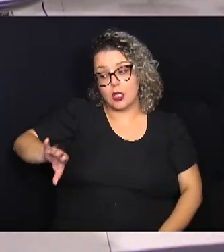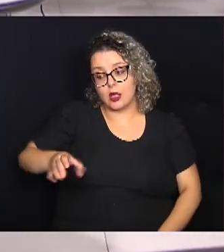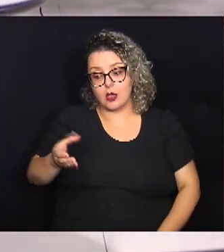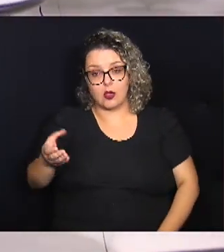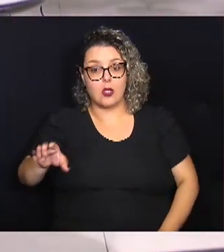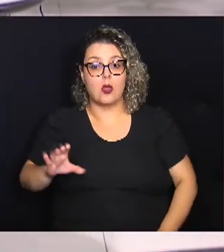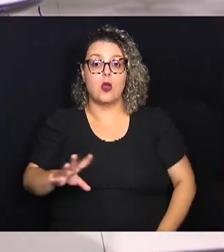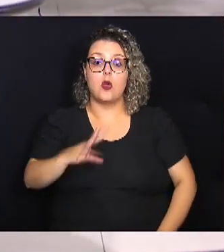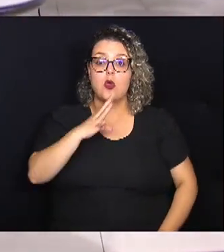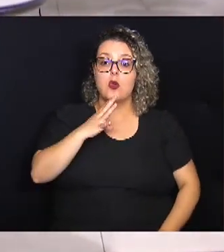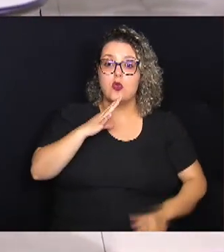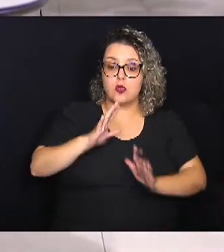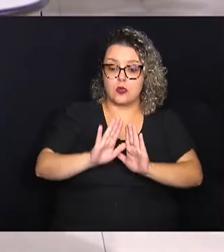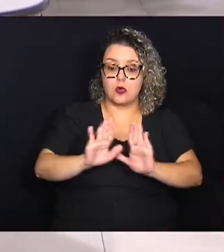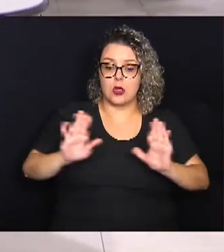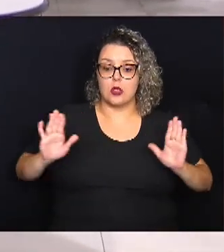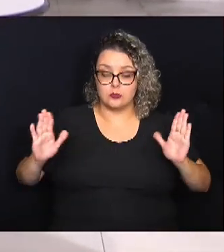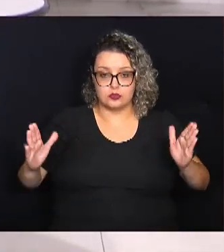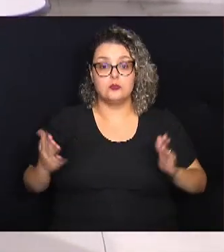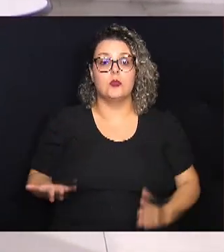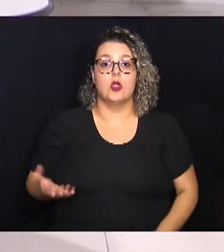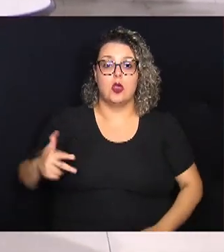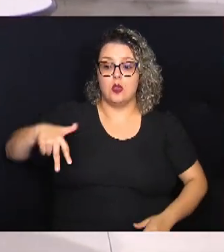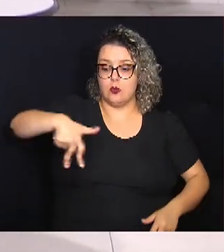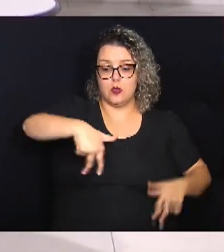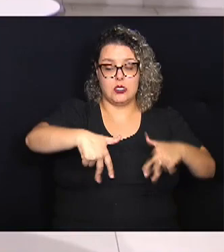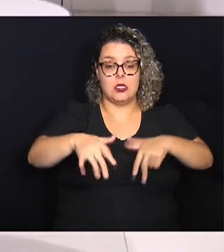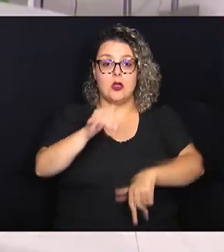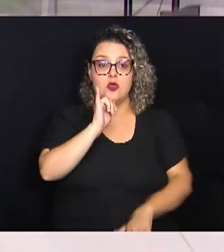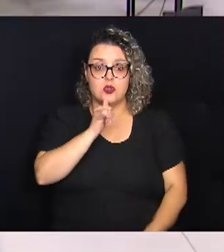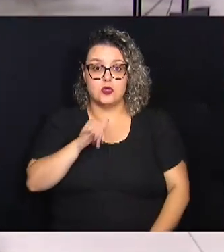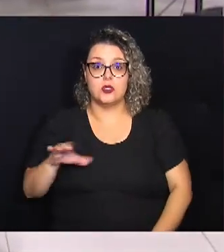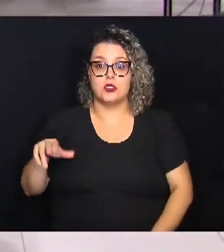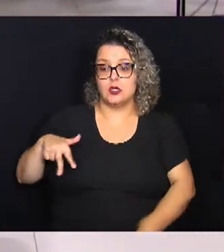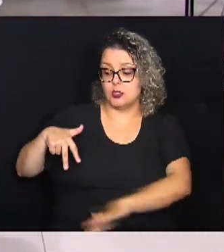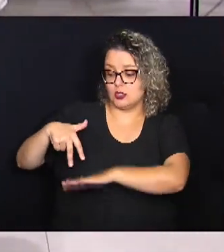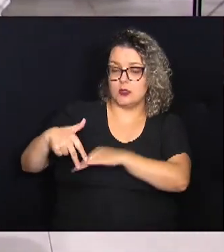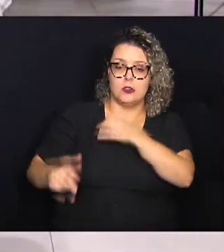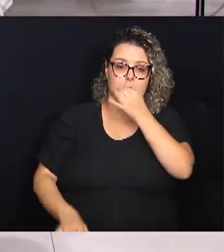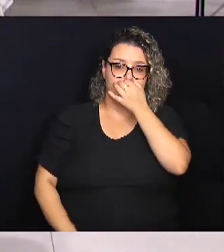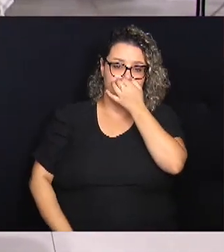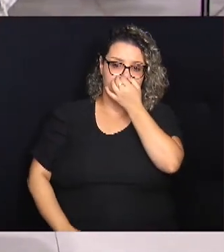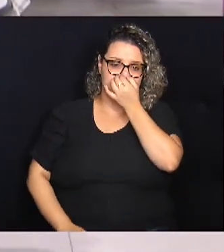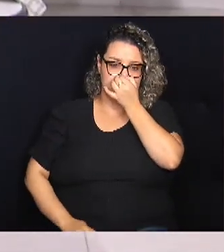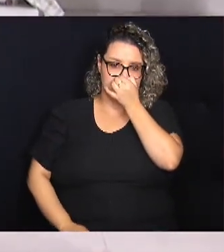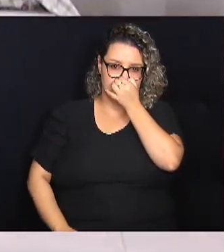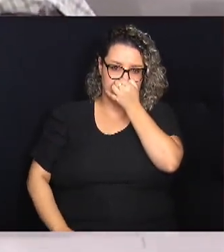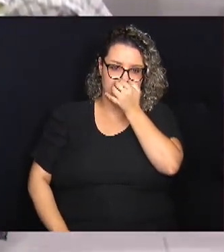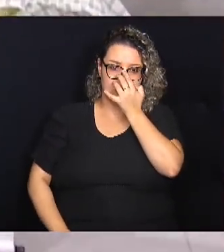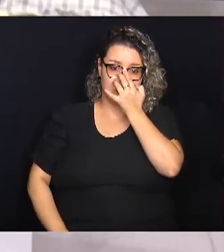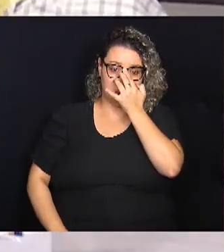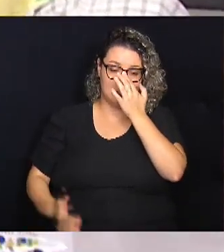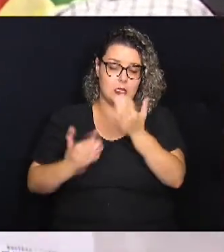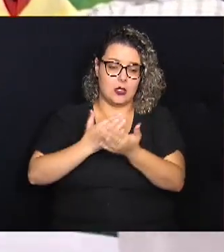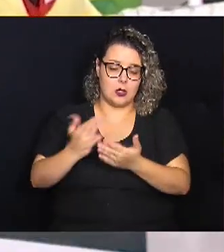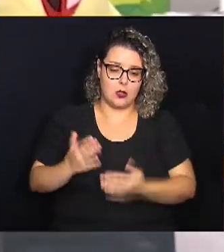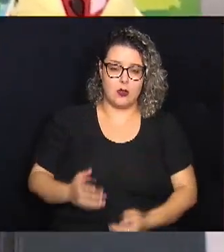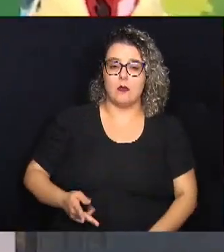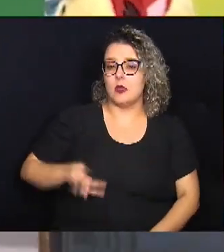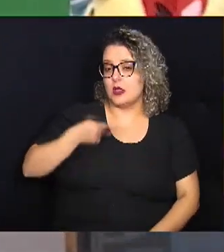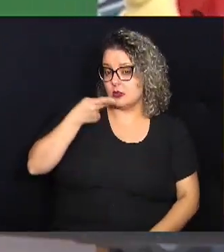as posições do narrador e dos personagens. Na sequência, ingressam no mundo dos fantoches e das